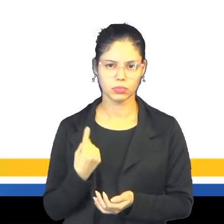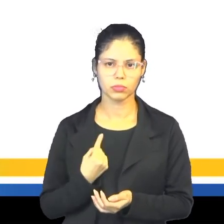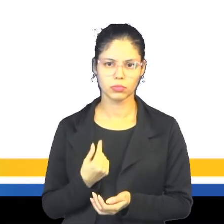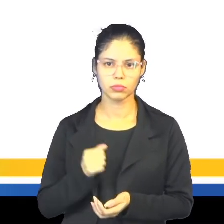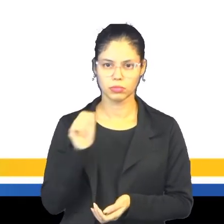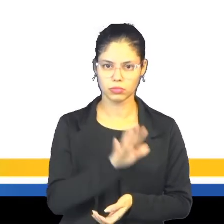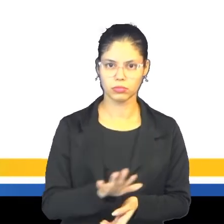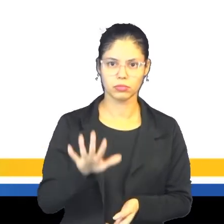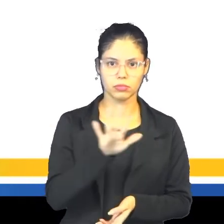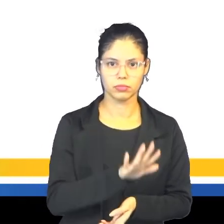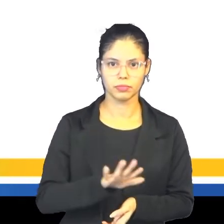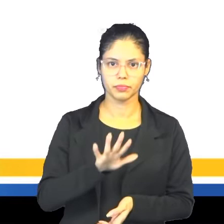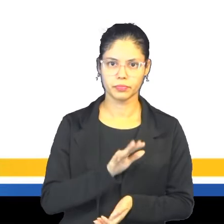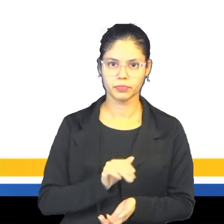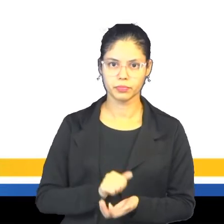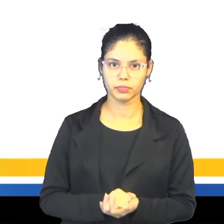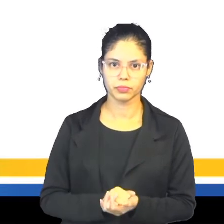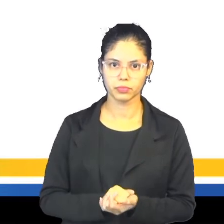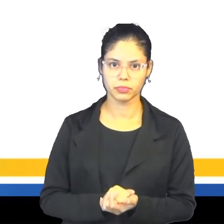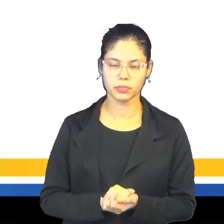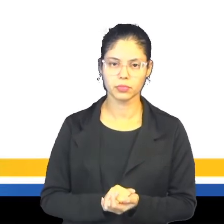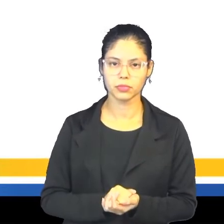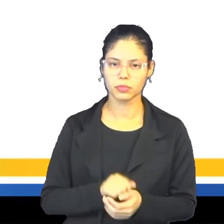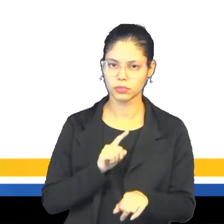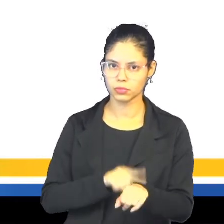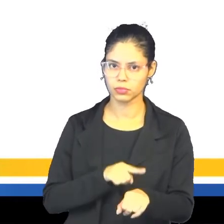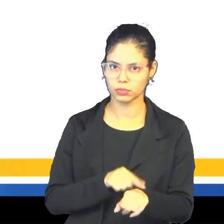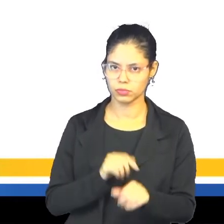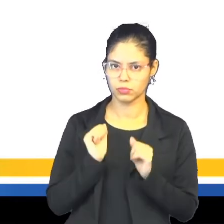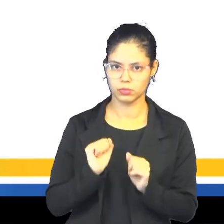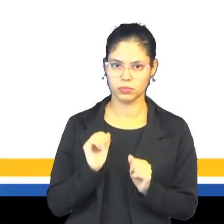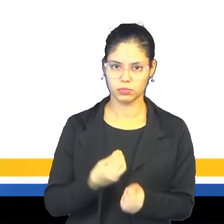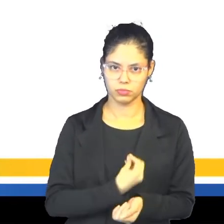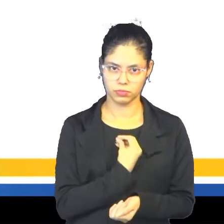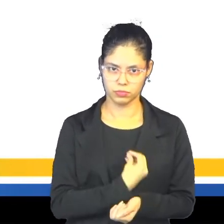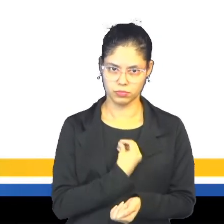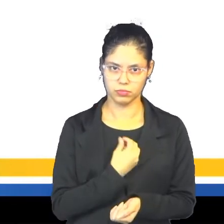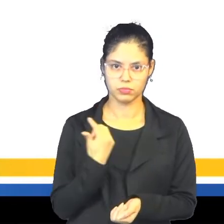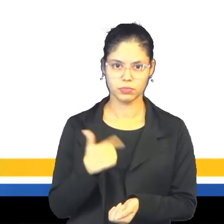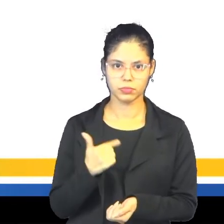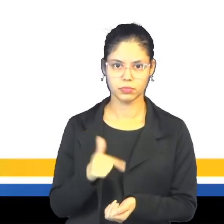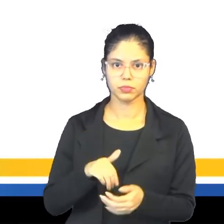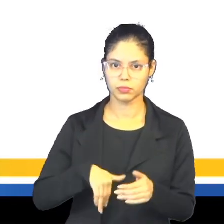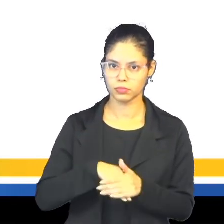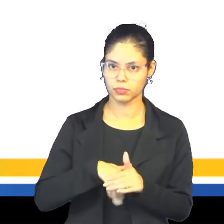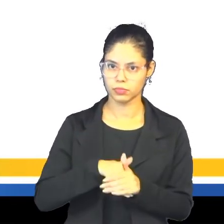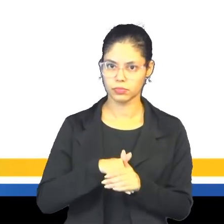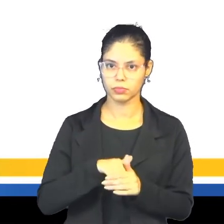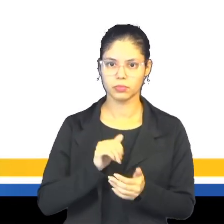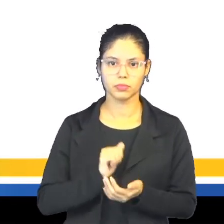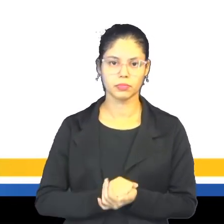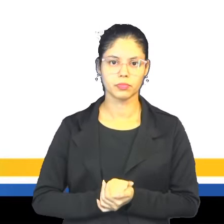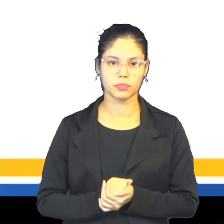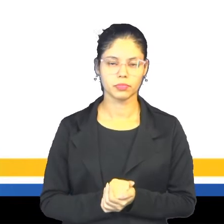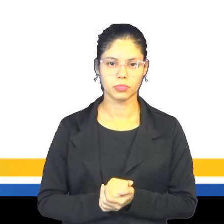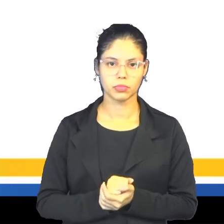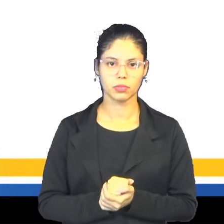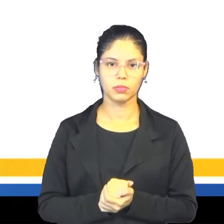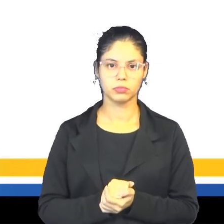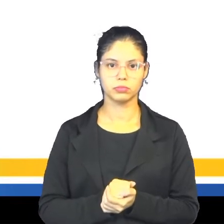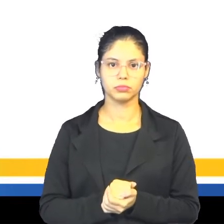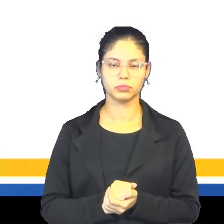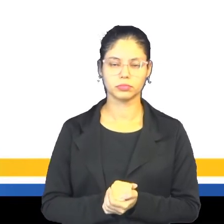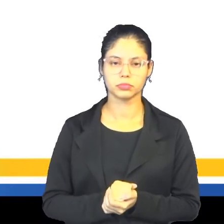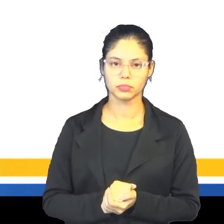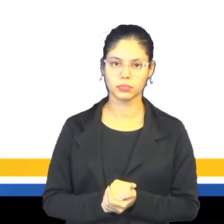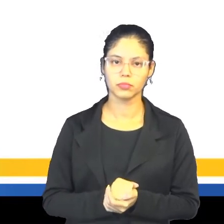universo? Quanto tempo se pode viver sem futebol? Quanto tempo se pode viver sem futebol? Né?